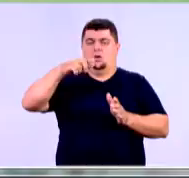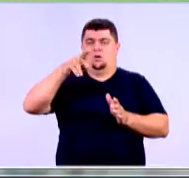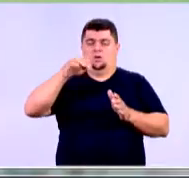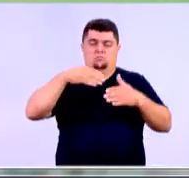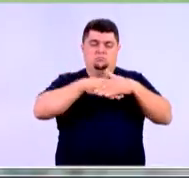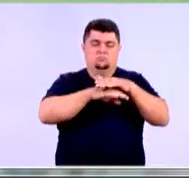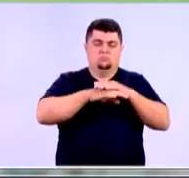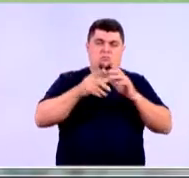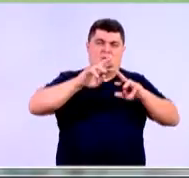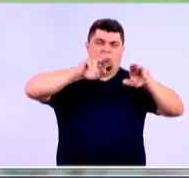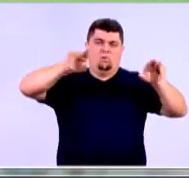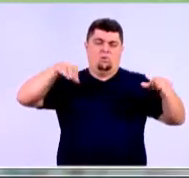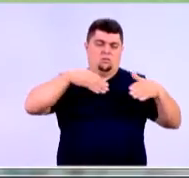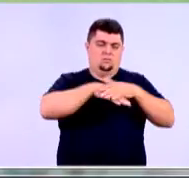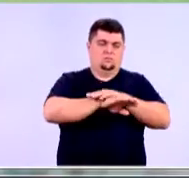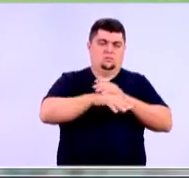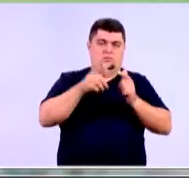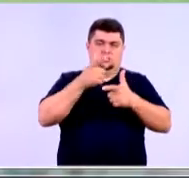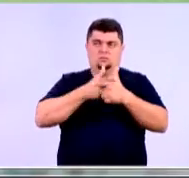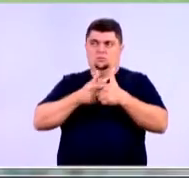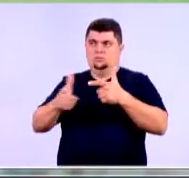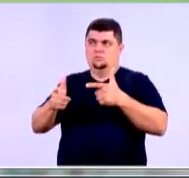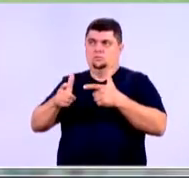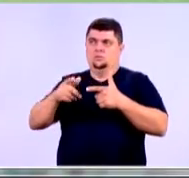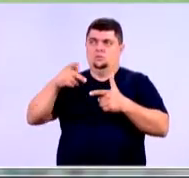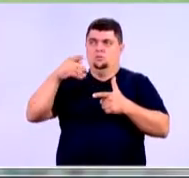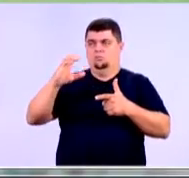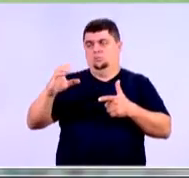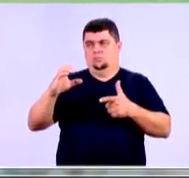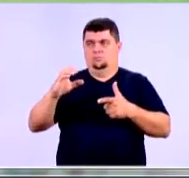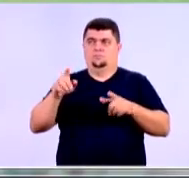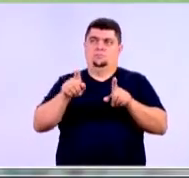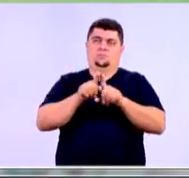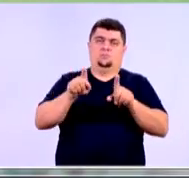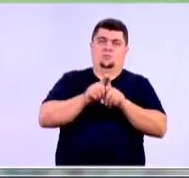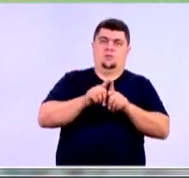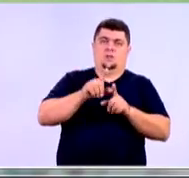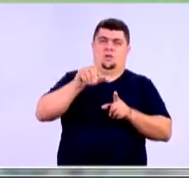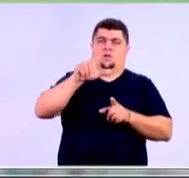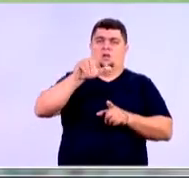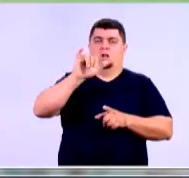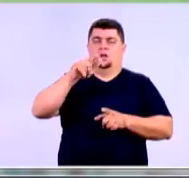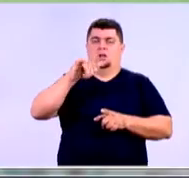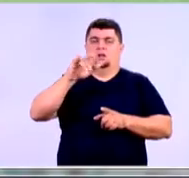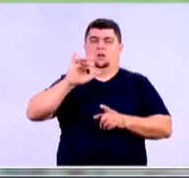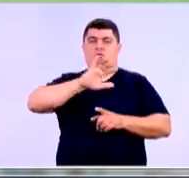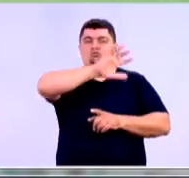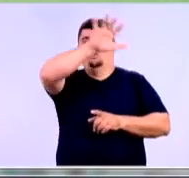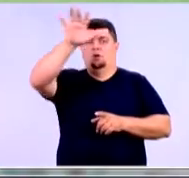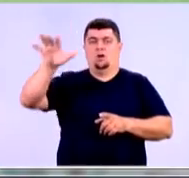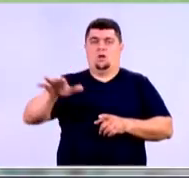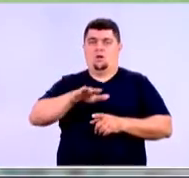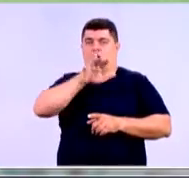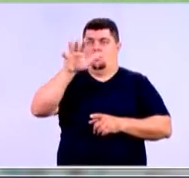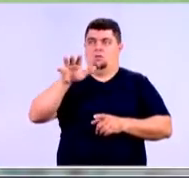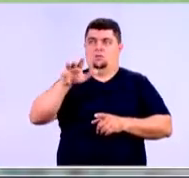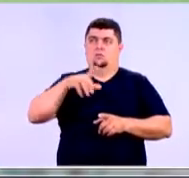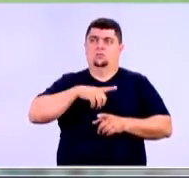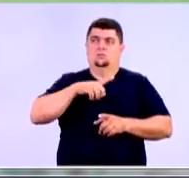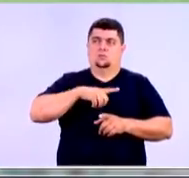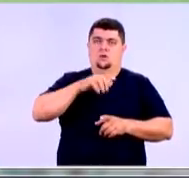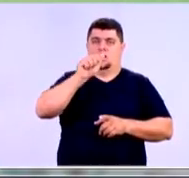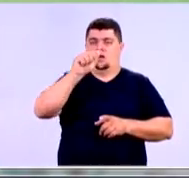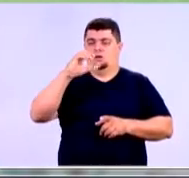dividido pelo passivo circulante. Vamos discutir também a liquidez geral, que tem a ver com o ativo